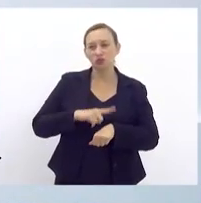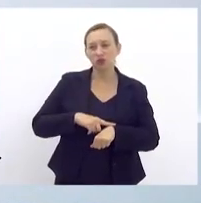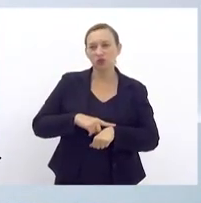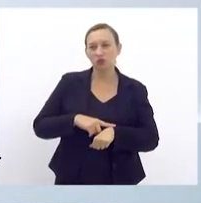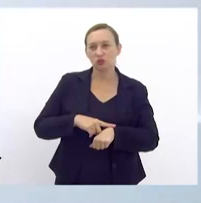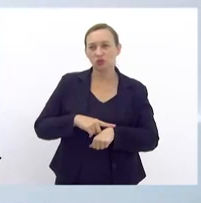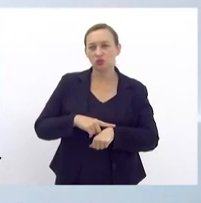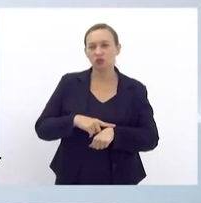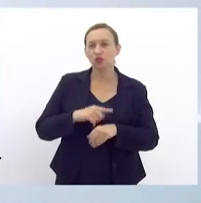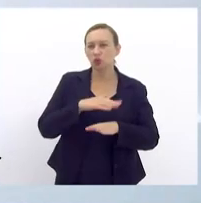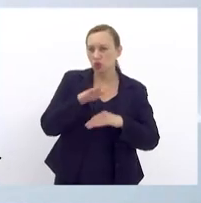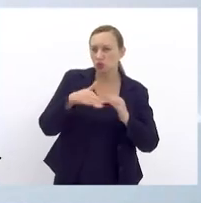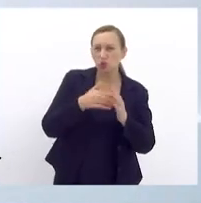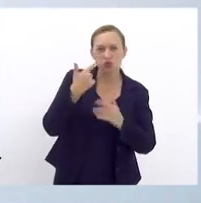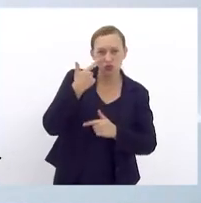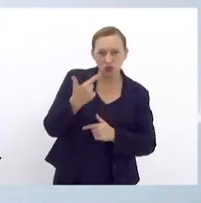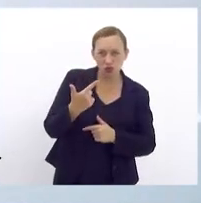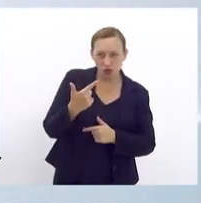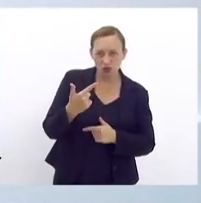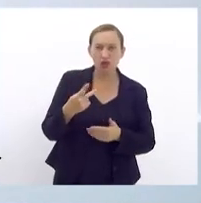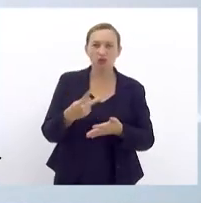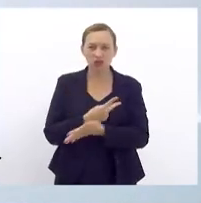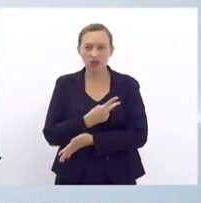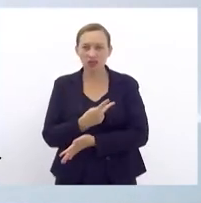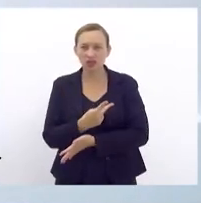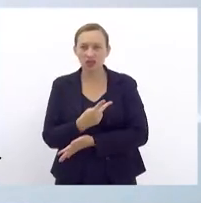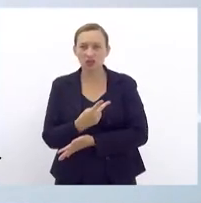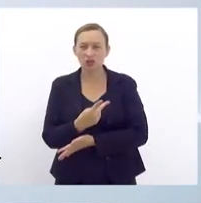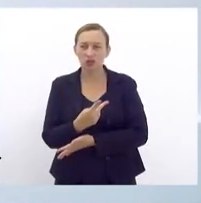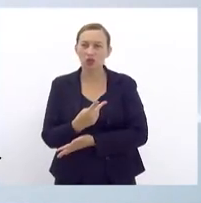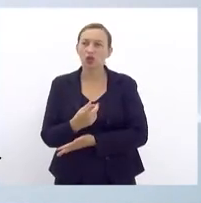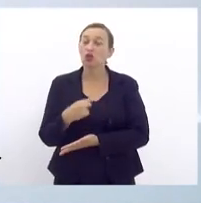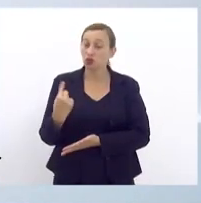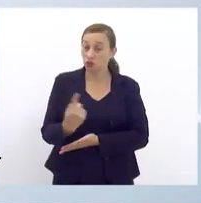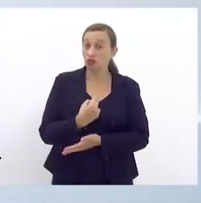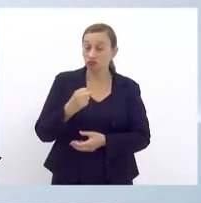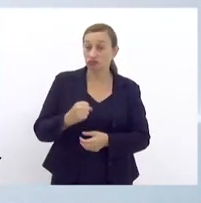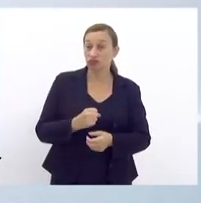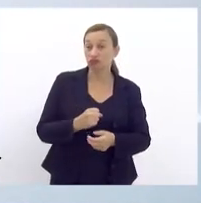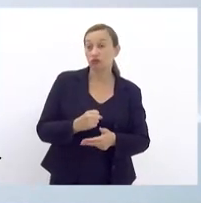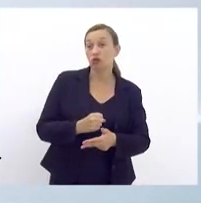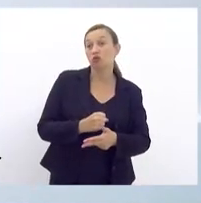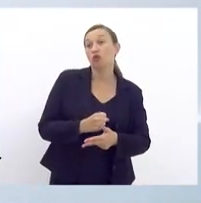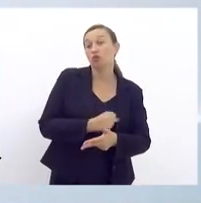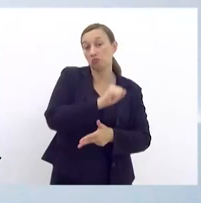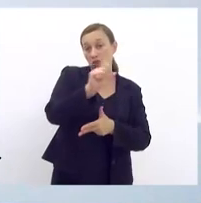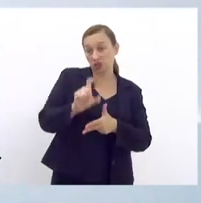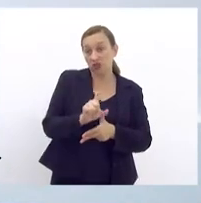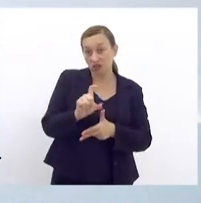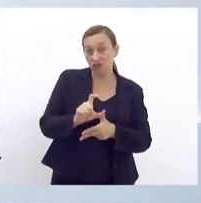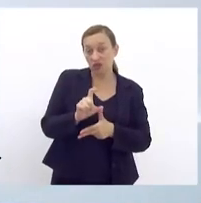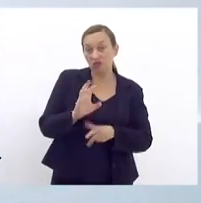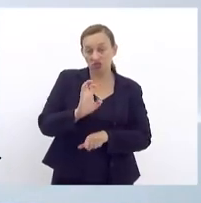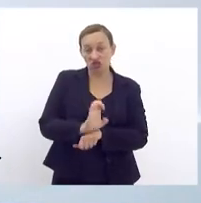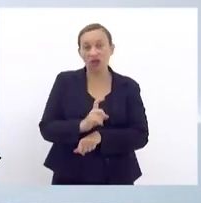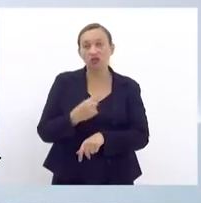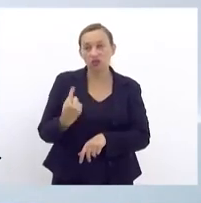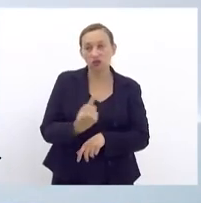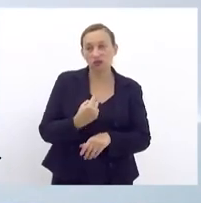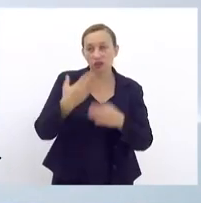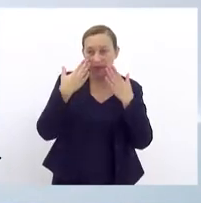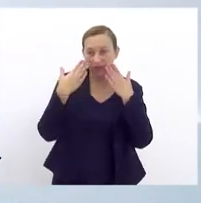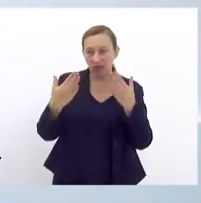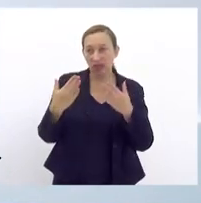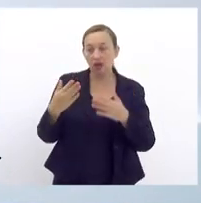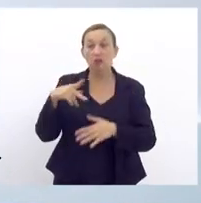todos acompanharam a repercussão que teve E nós como poder executivo como estado estamos aqui para apresentar